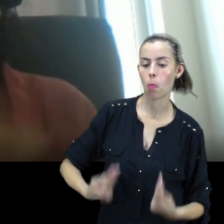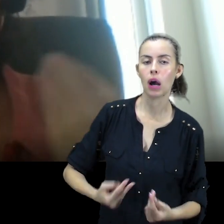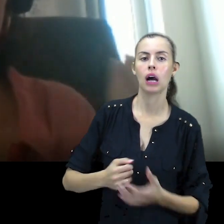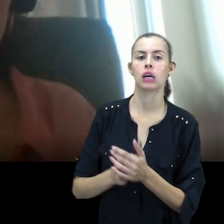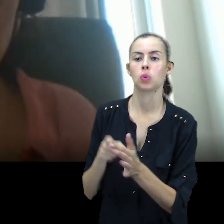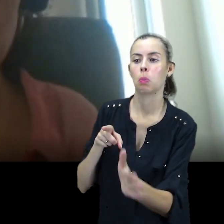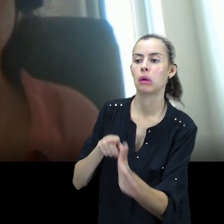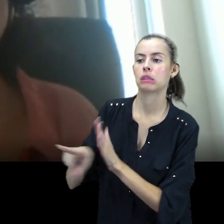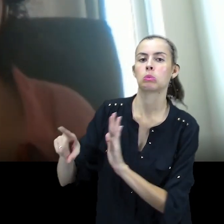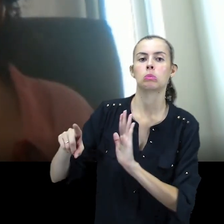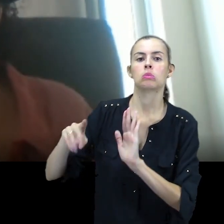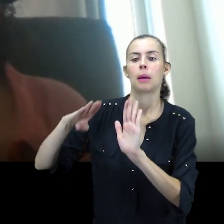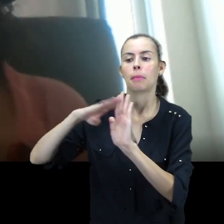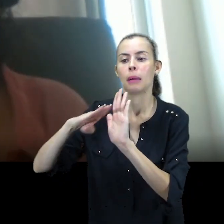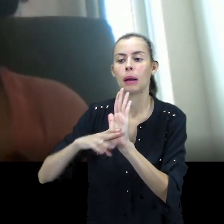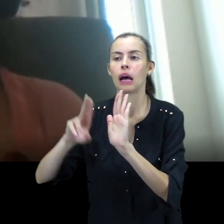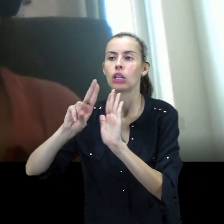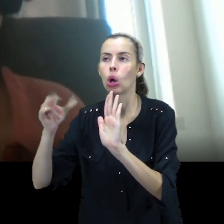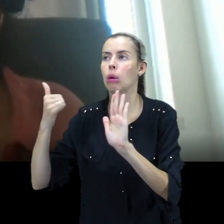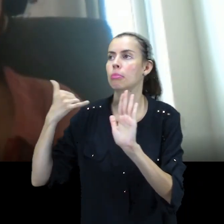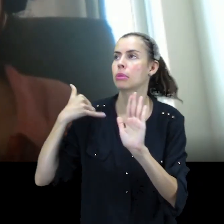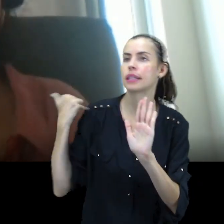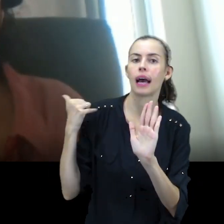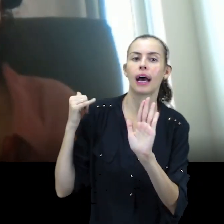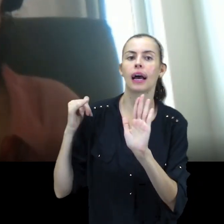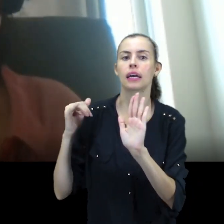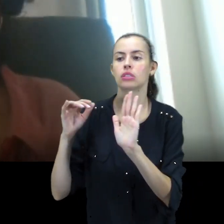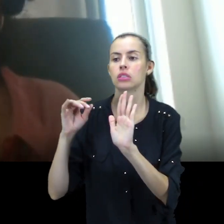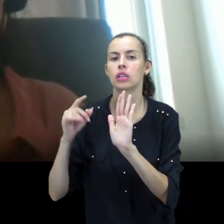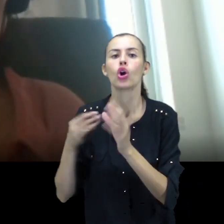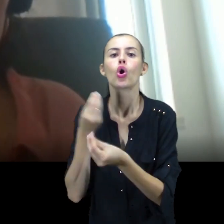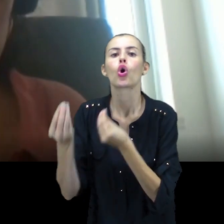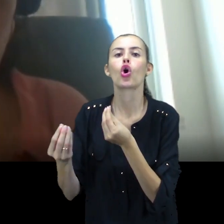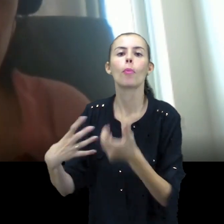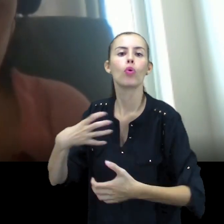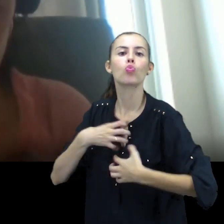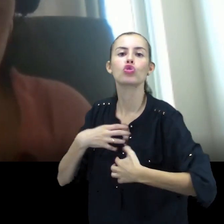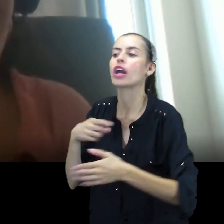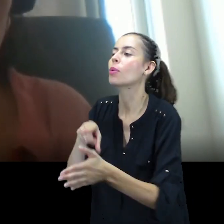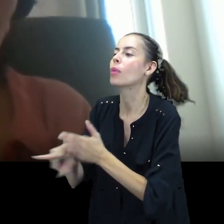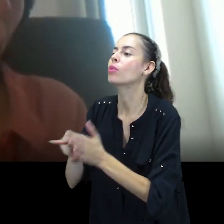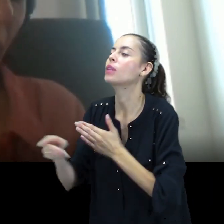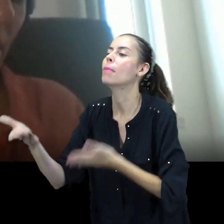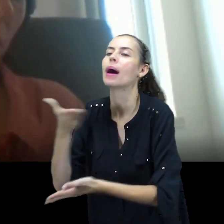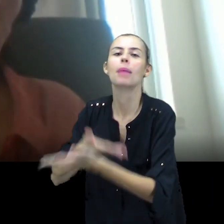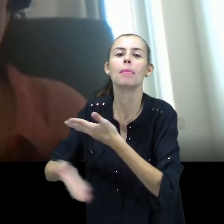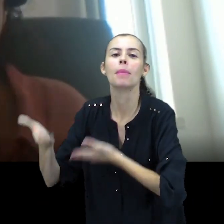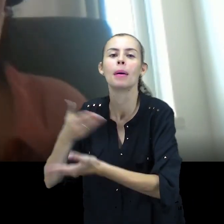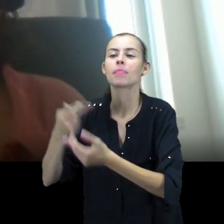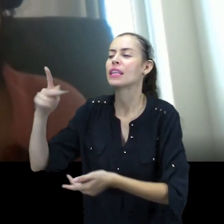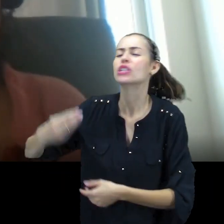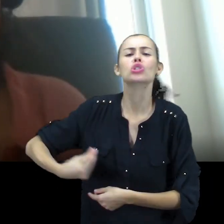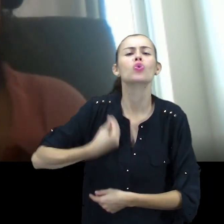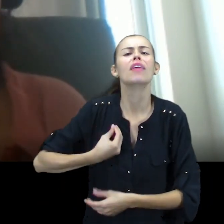de vida, como é a alimentação, em que condições a pessoa, né, como trabalha, o que é que está ali, né, presente, porque isso